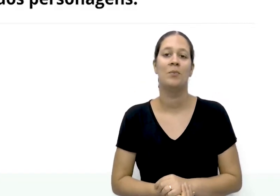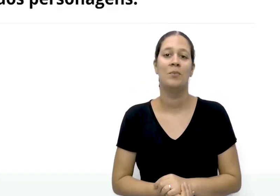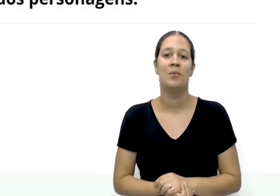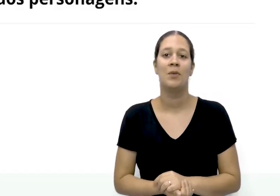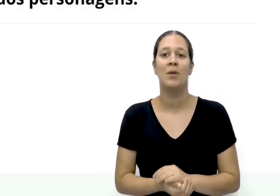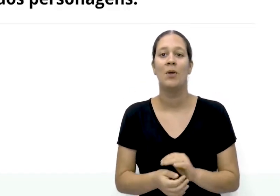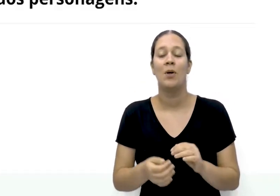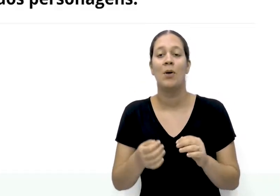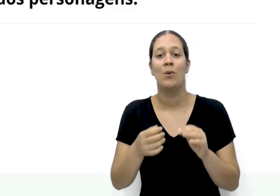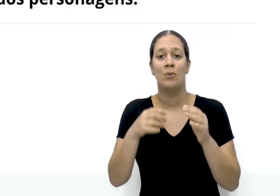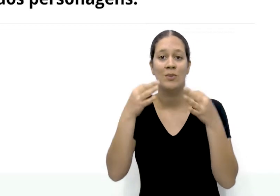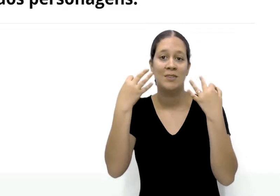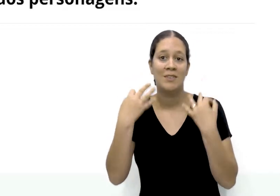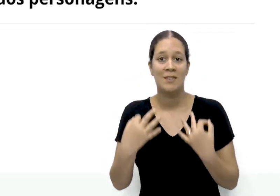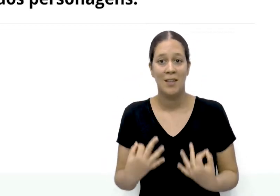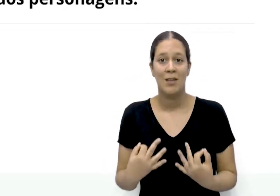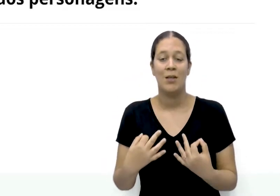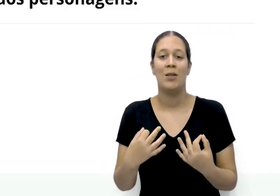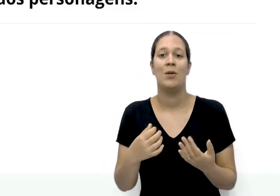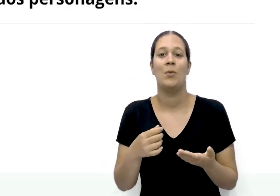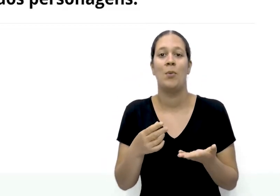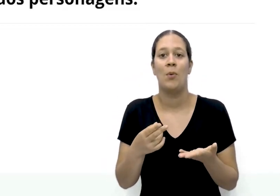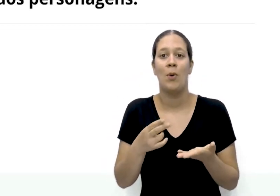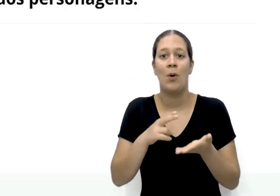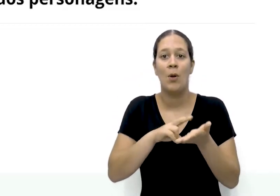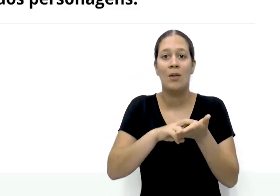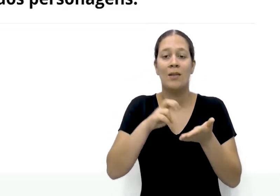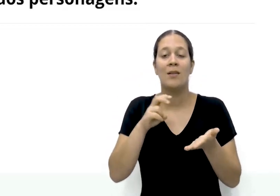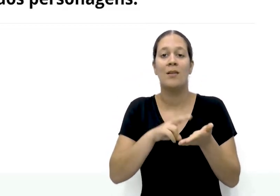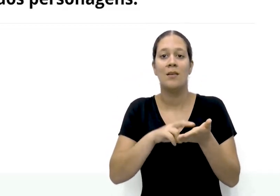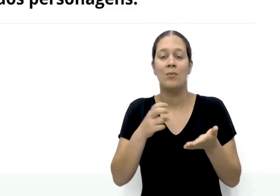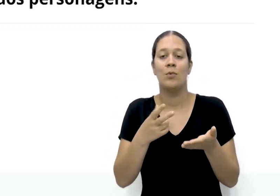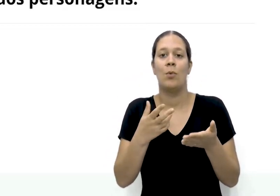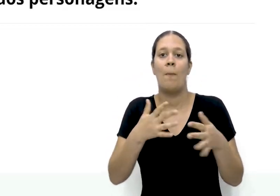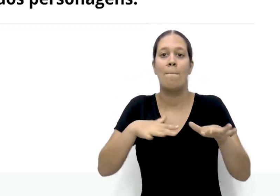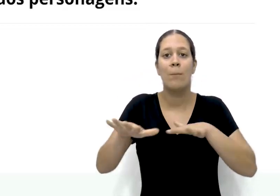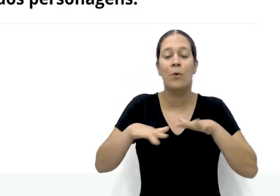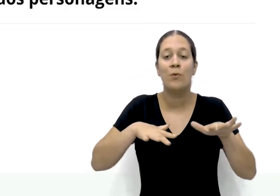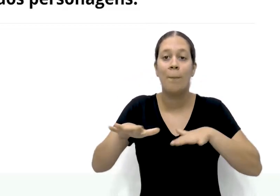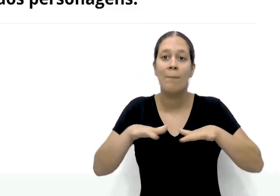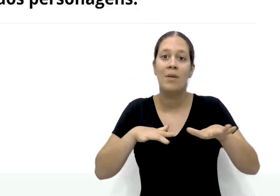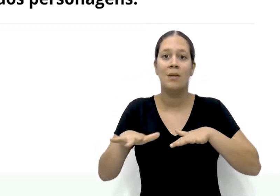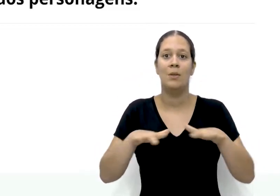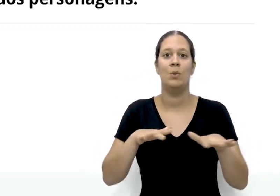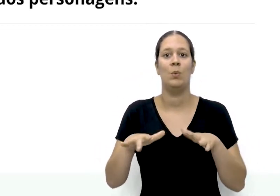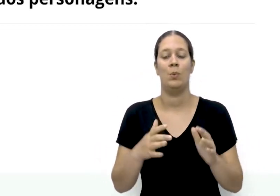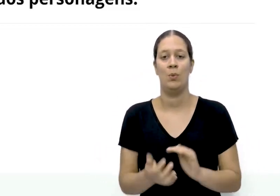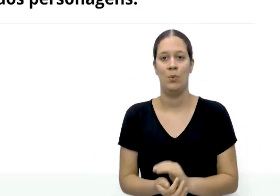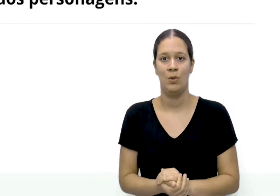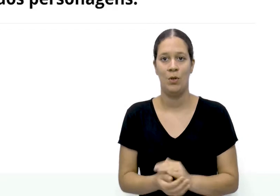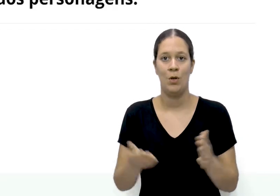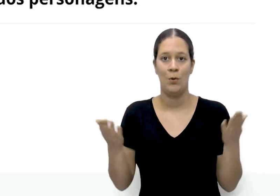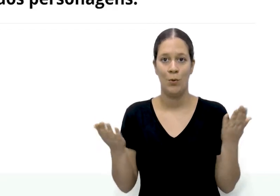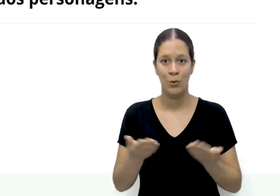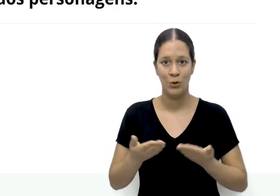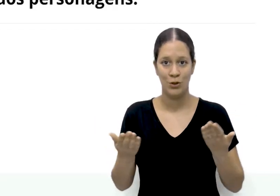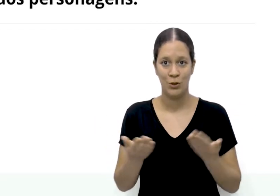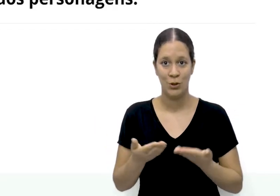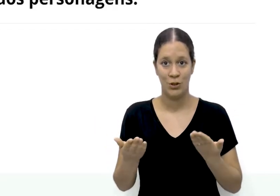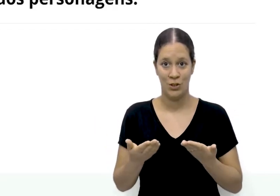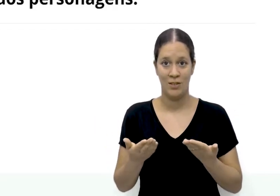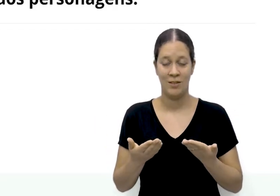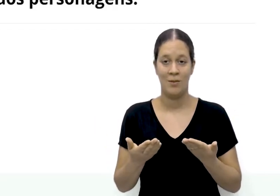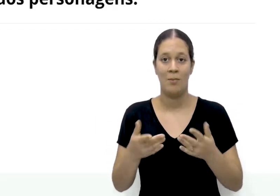entre a pontuação, a rúbrica, a entonação no texto dramático, a fim de conseguir identificar